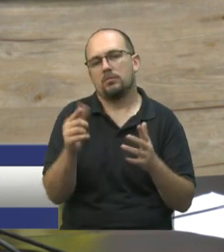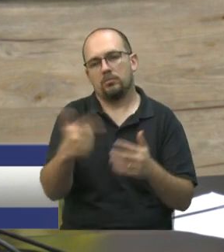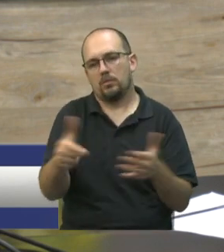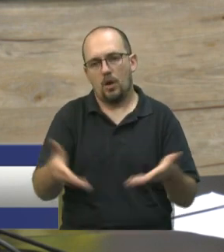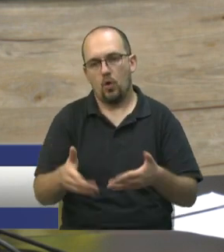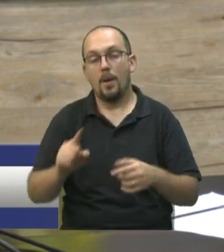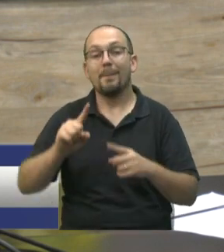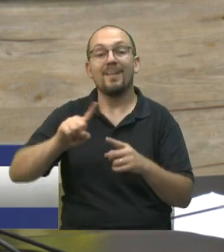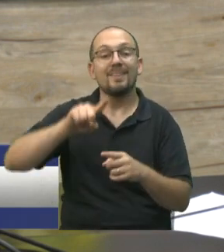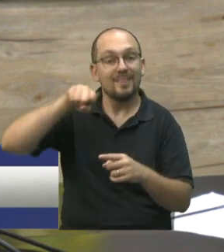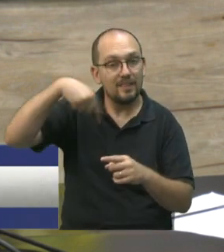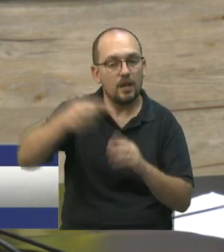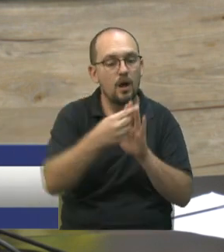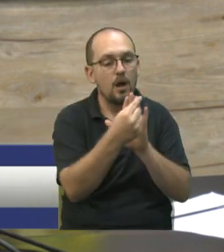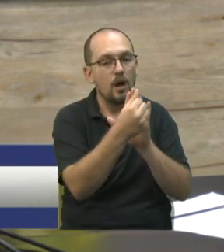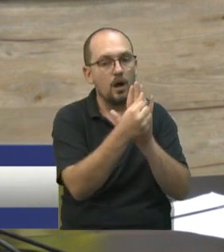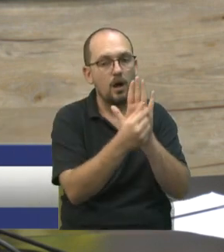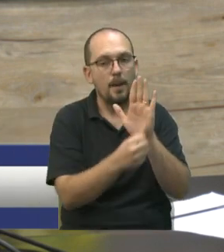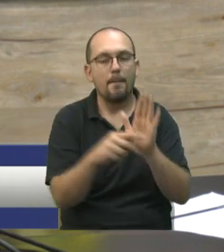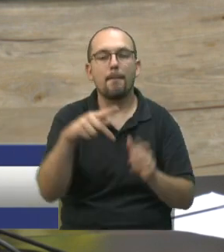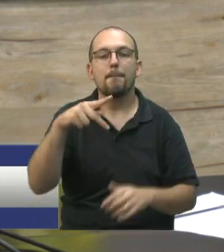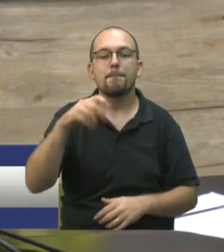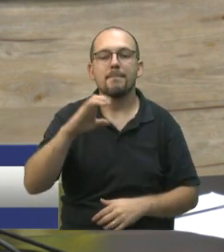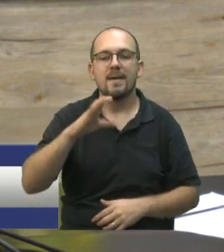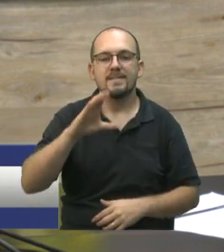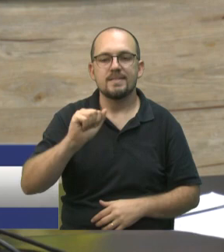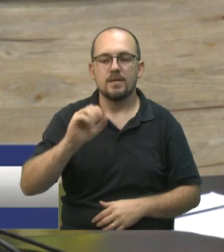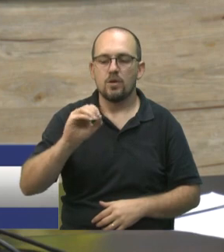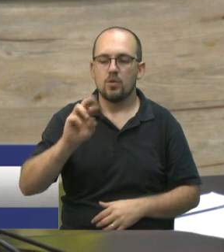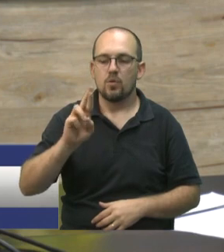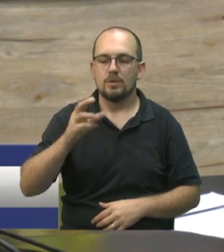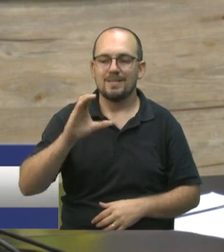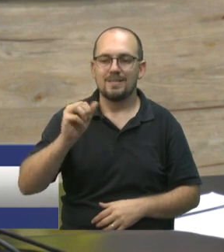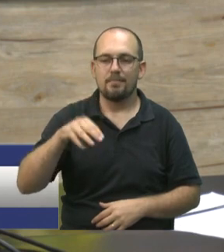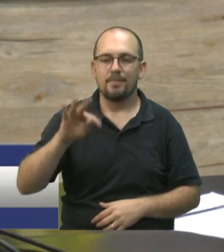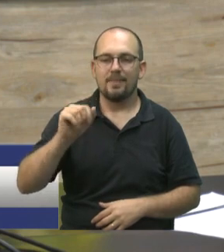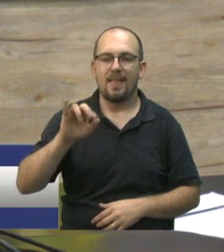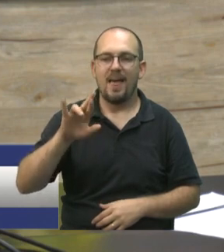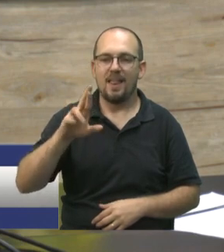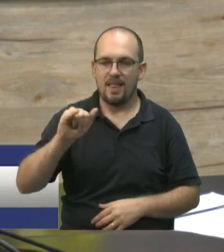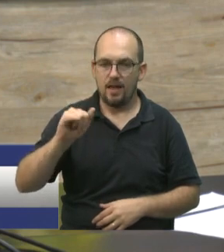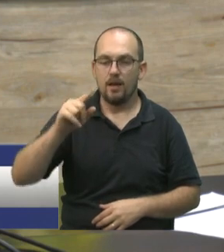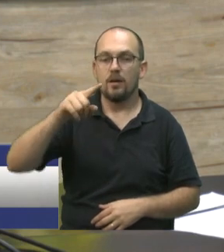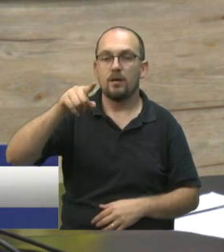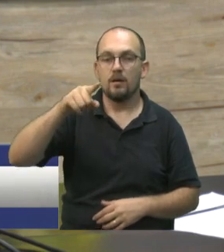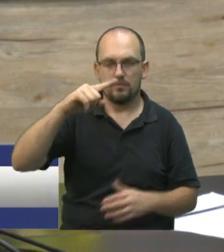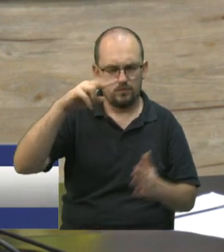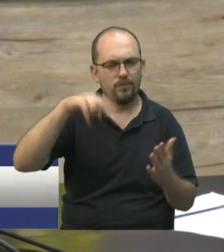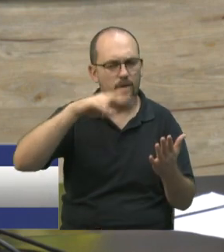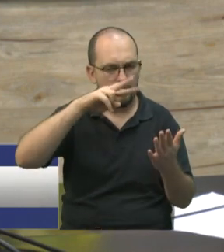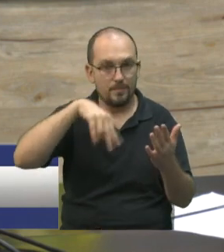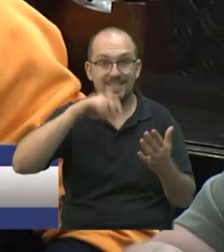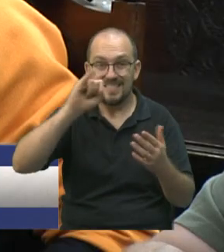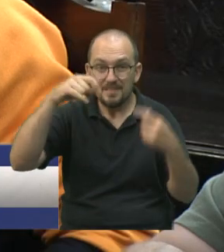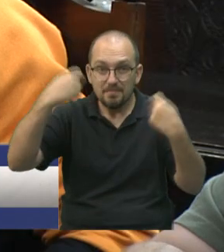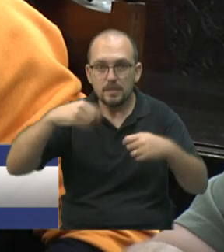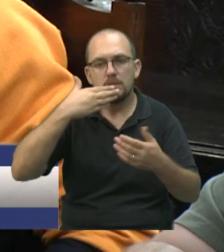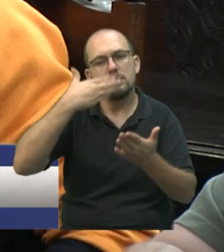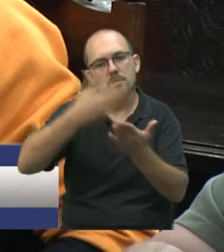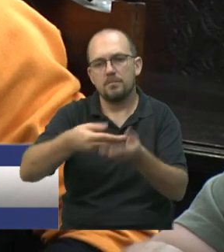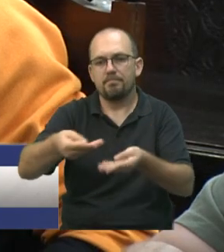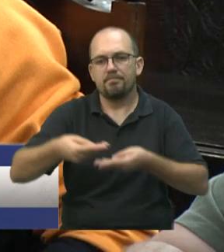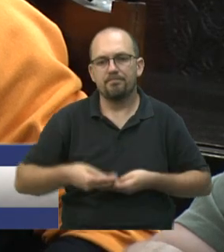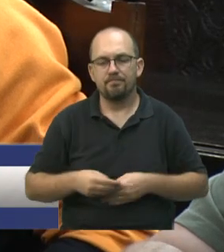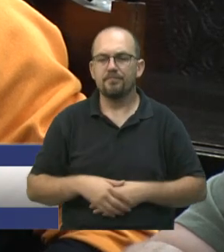da peça orçamentária o senhor vai observar e, se for o desejo, também o senhor pode demandar a nós. A peça orçamentária